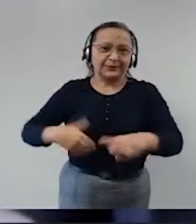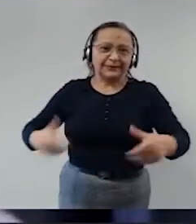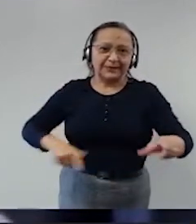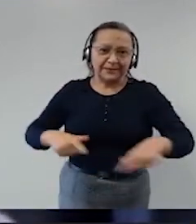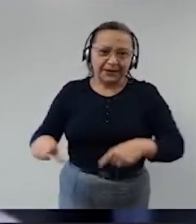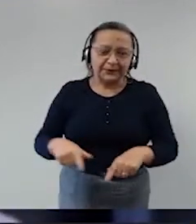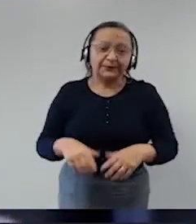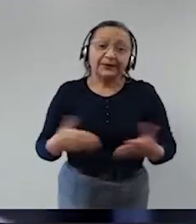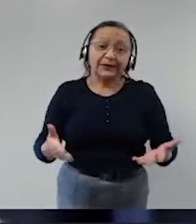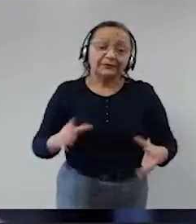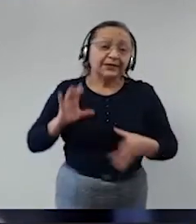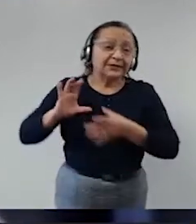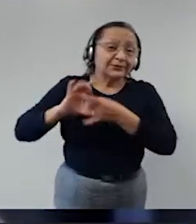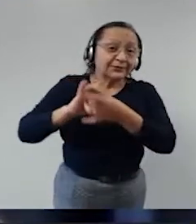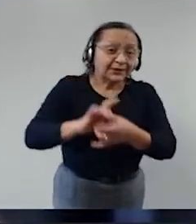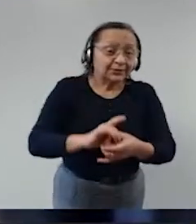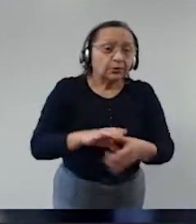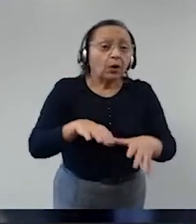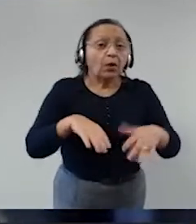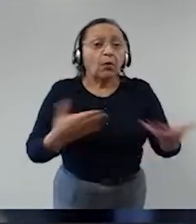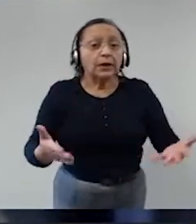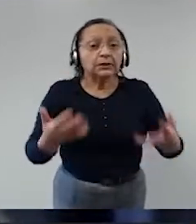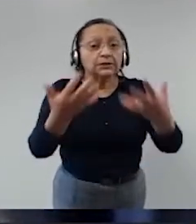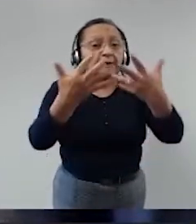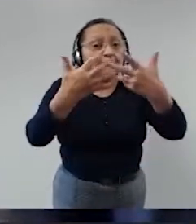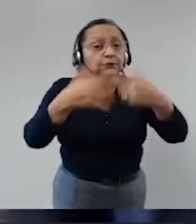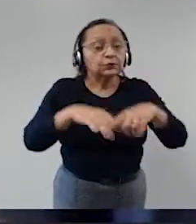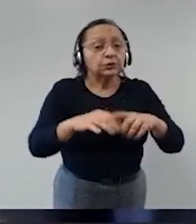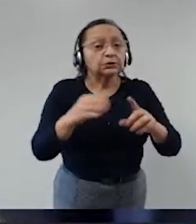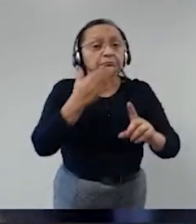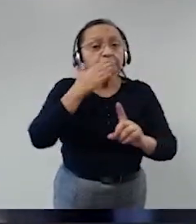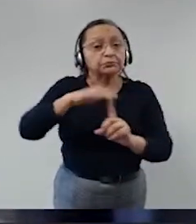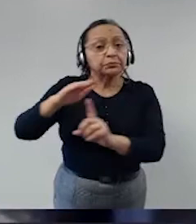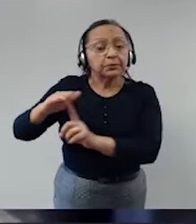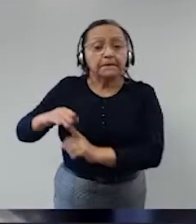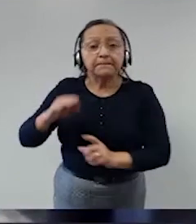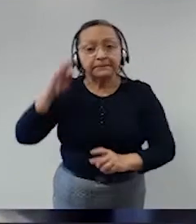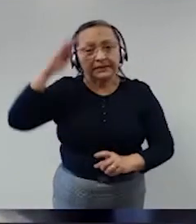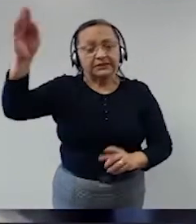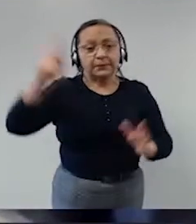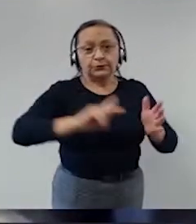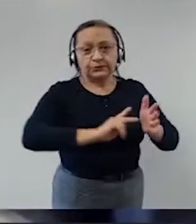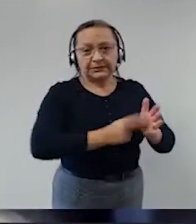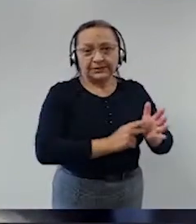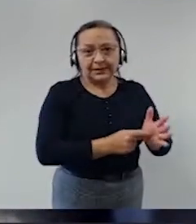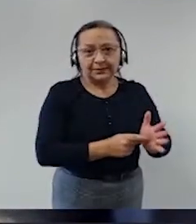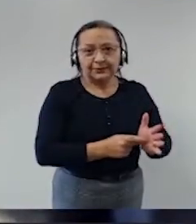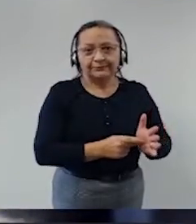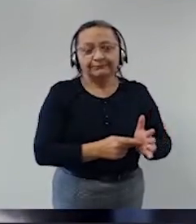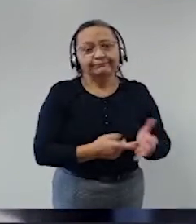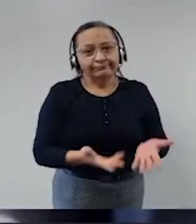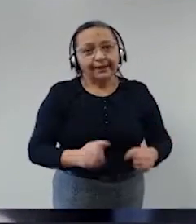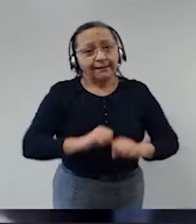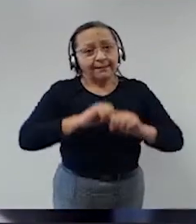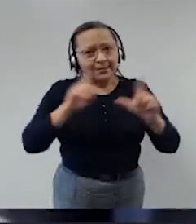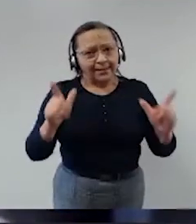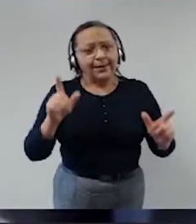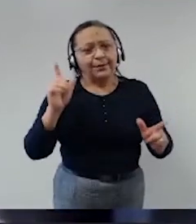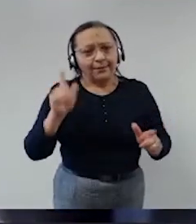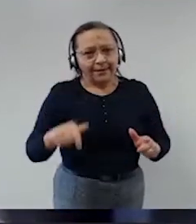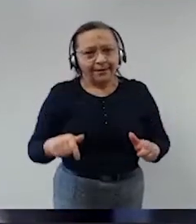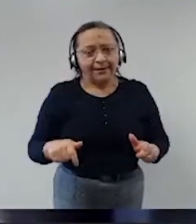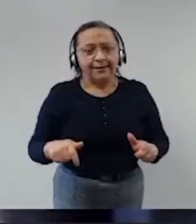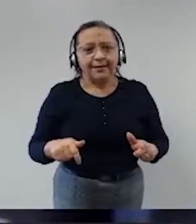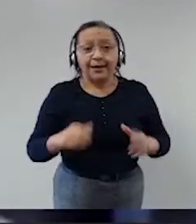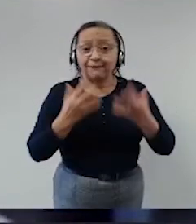de raciocínio, quais seriam as funções principais, né, dos sindicatos? Não há dúvidas que a